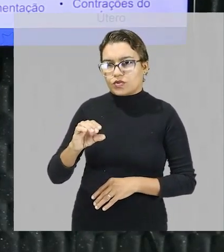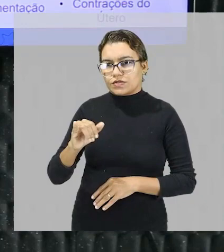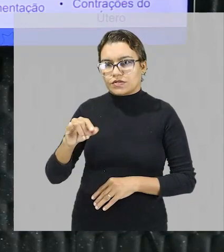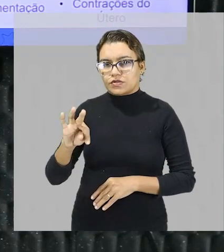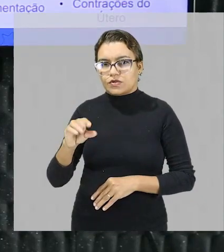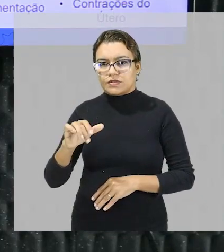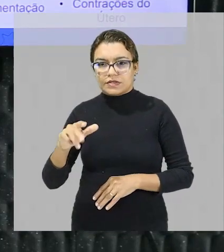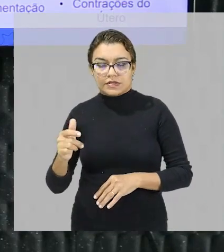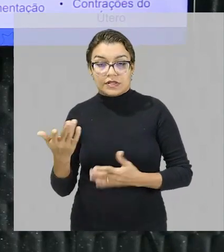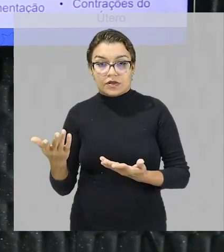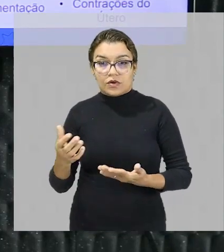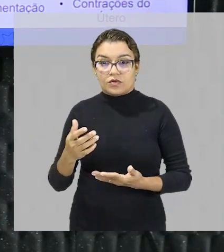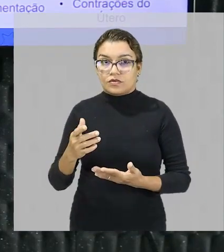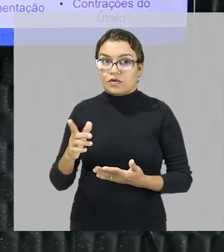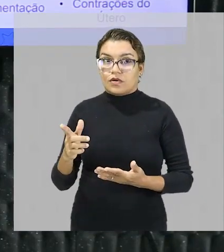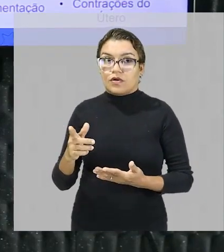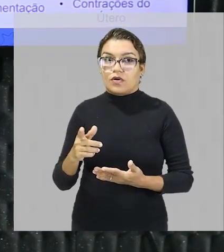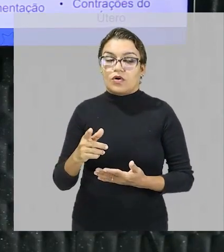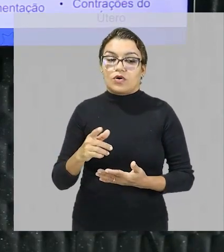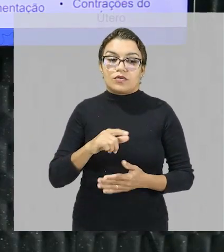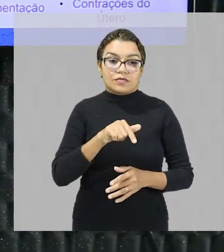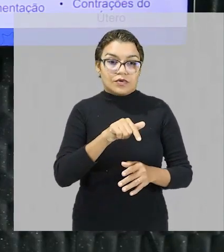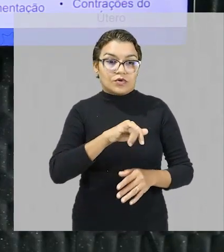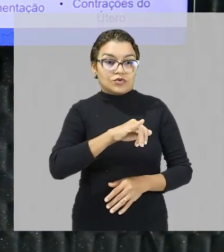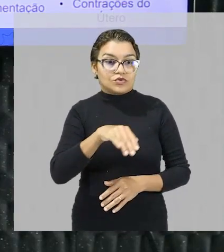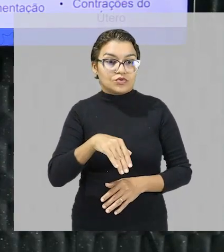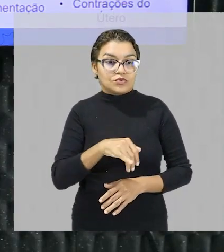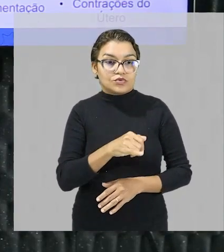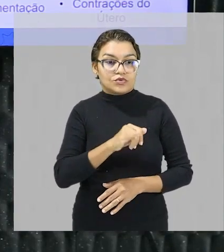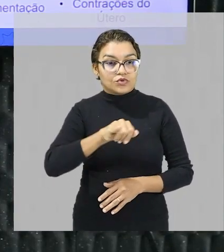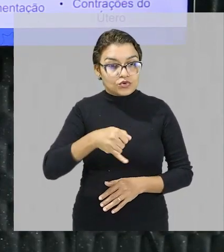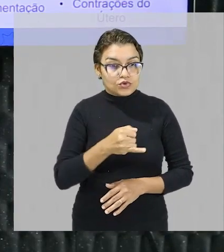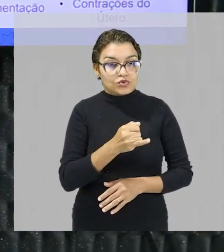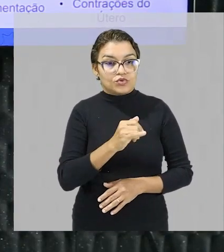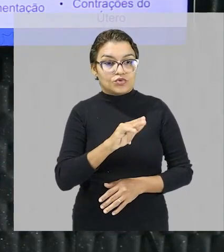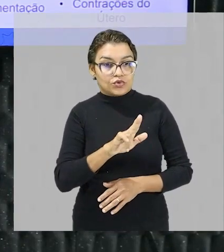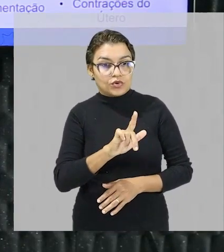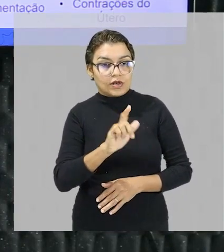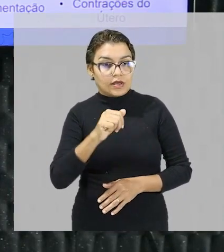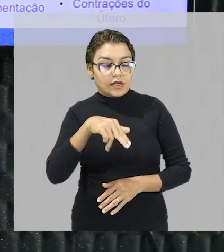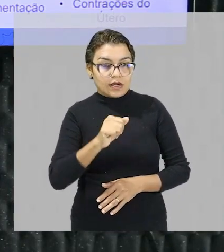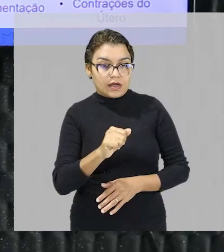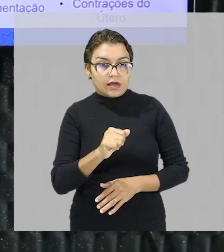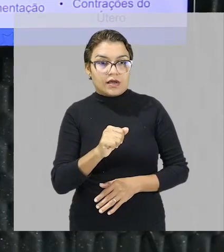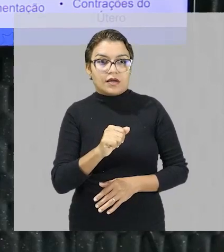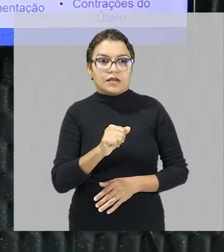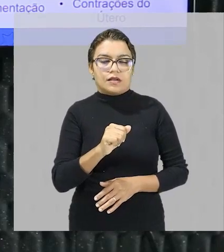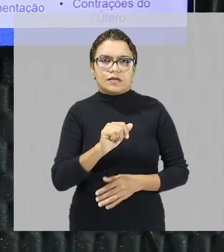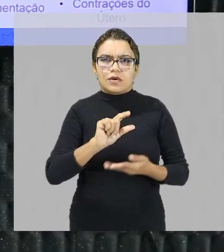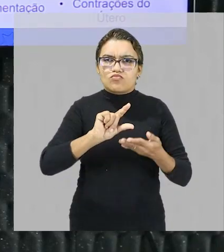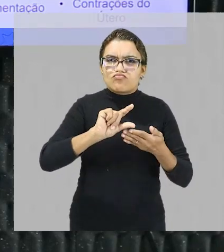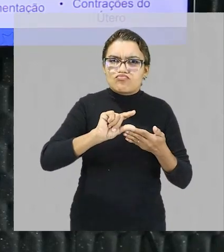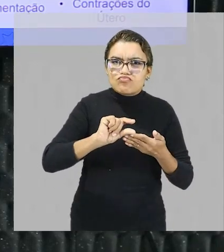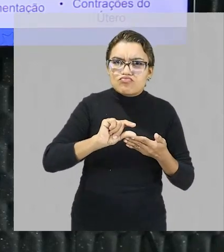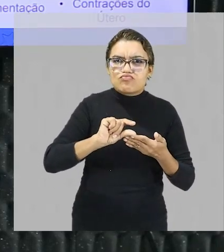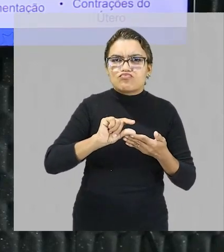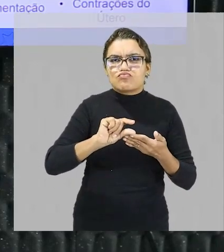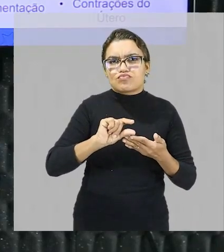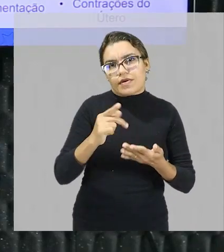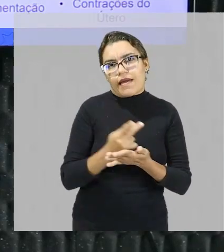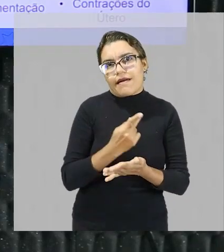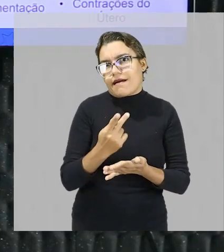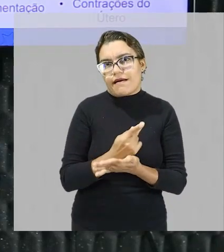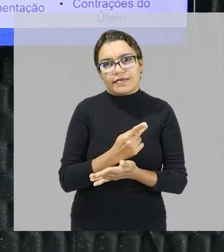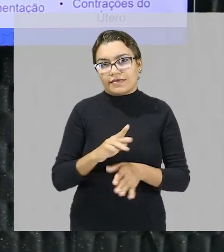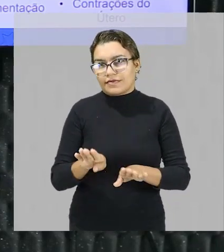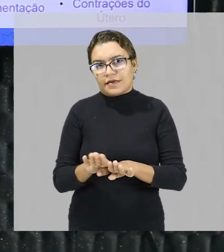está entrando no período fértil. Olha aqui, Juliana, ó. Concentração de LH dela está bem baixinho. Está errado aqui, tá? Então, a letra B não pode